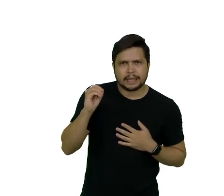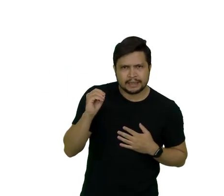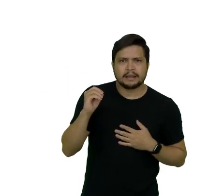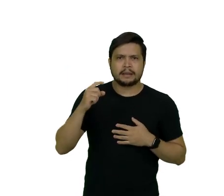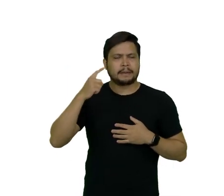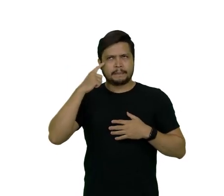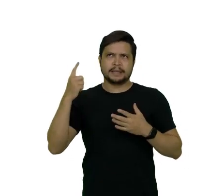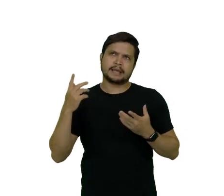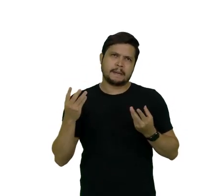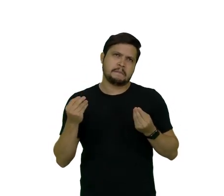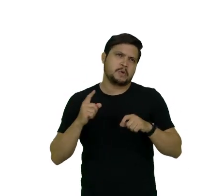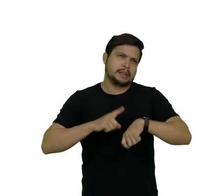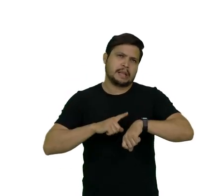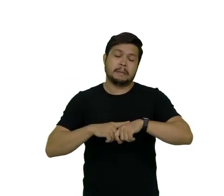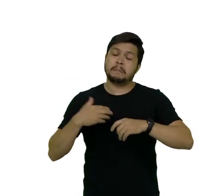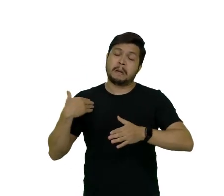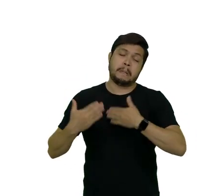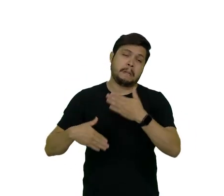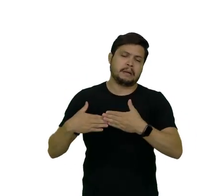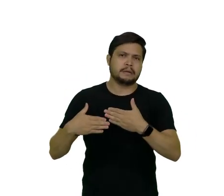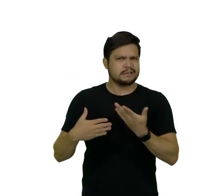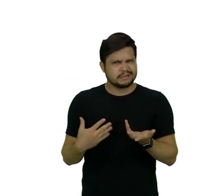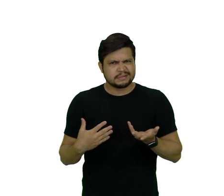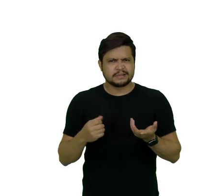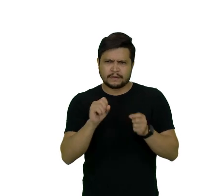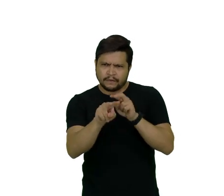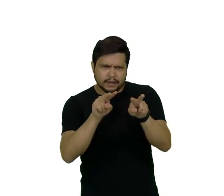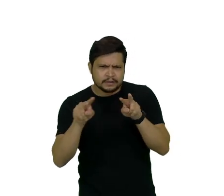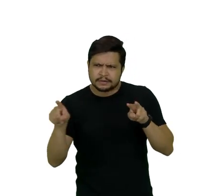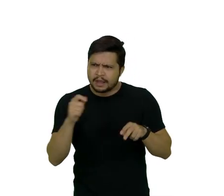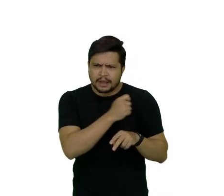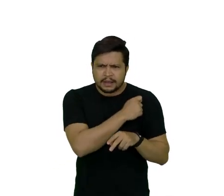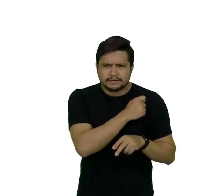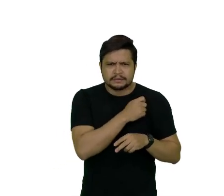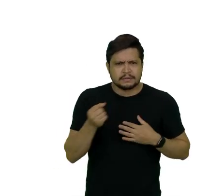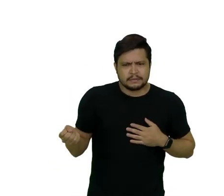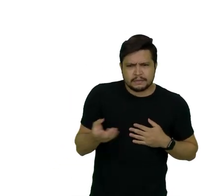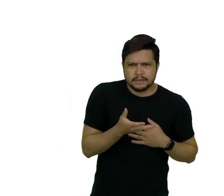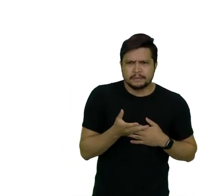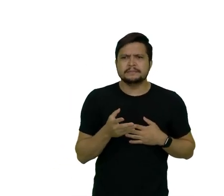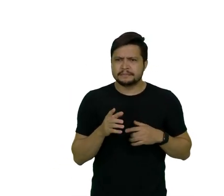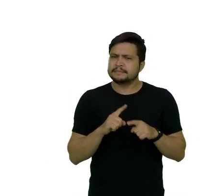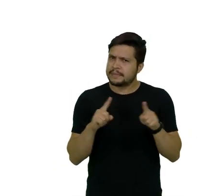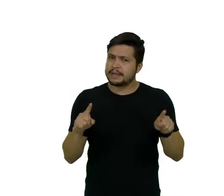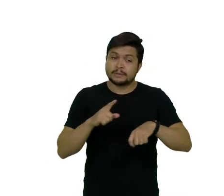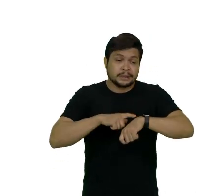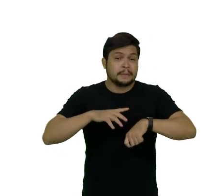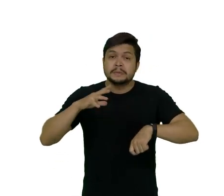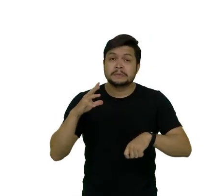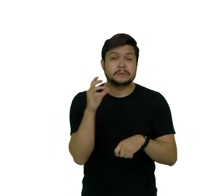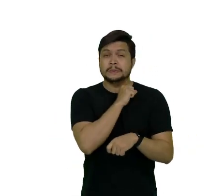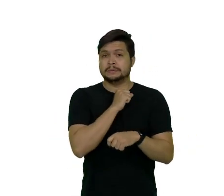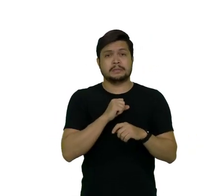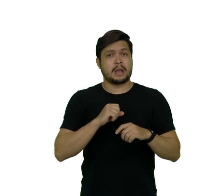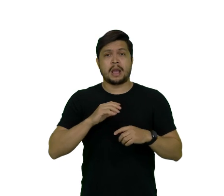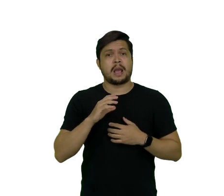a gente acha que é muito tempo, pessoal. Eu vejo aí umas carinhas novas. Daqui a pouco vocês fazem 30 anos de